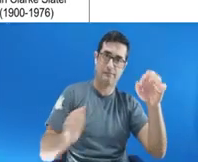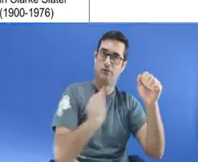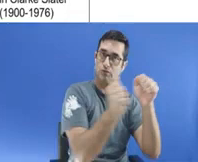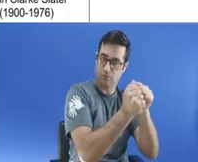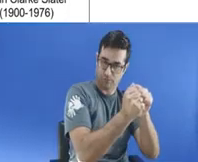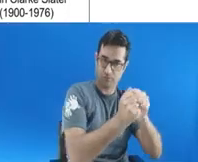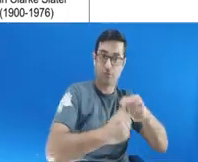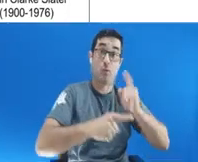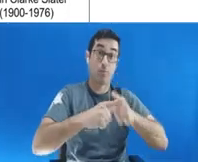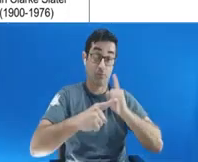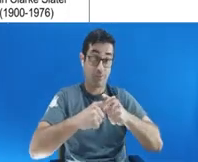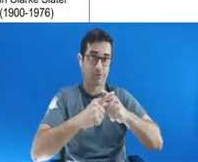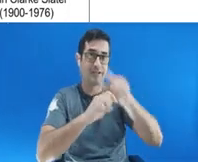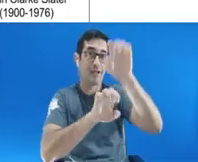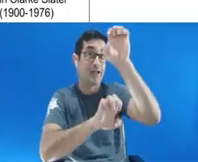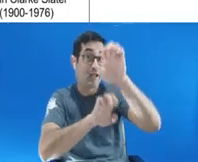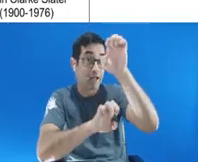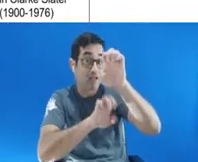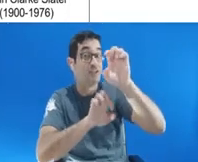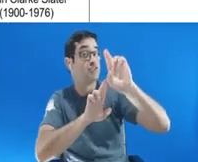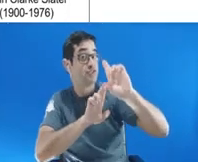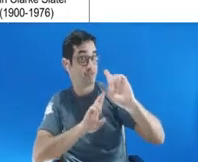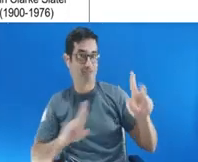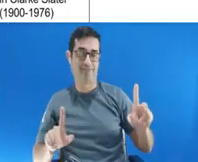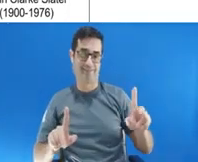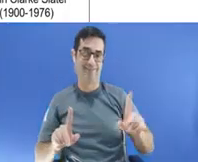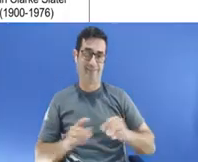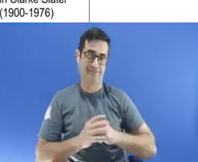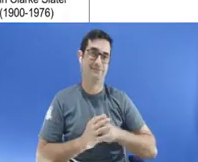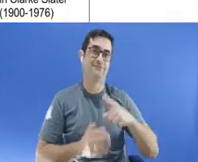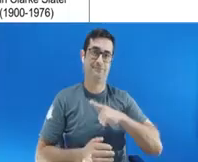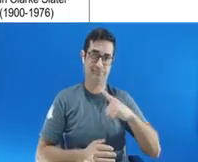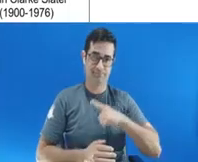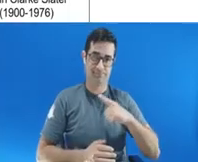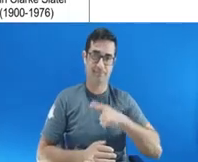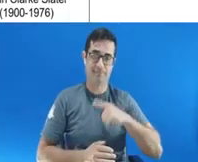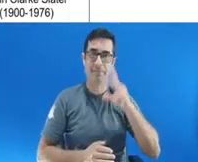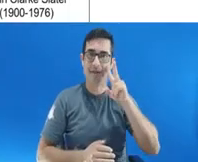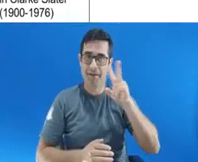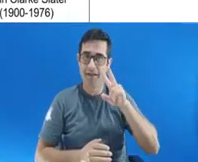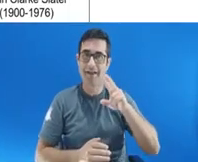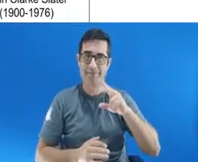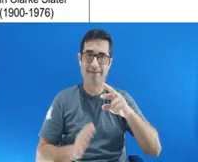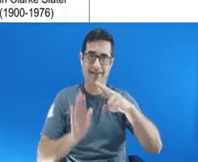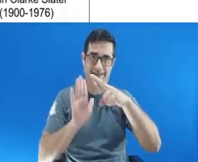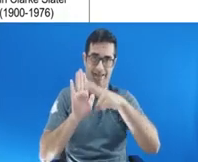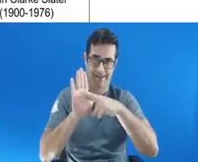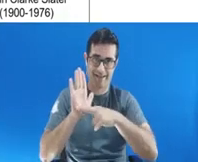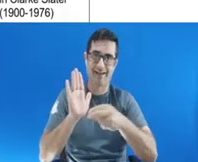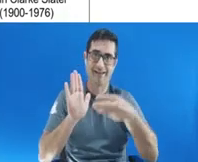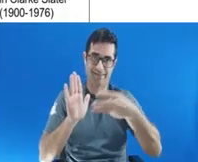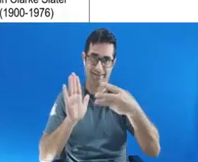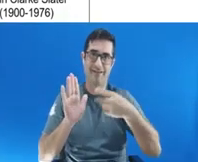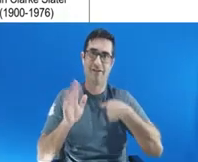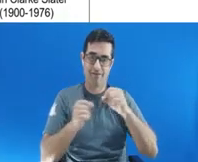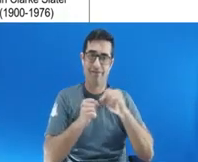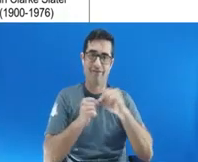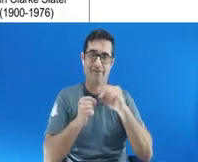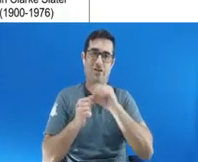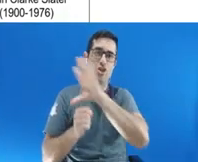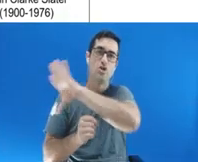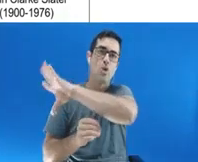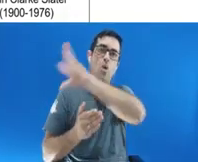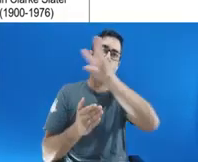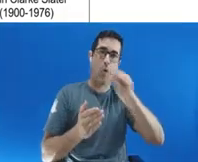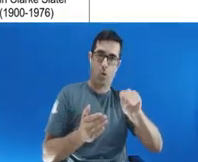distintas. Então tá aqui, foi o que eu tinha feito no passo 3, ó. Eu só copiei lá o passo 3 do slide anterior e tá aqui. E agora eu vou